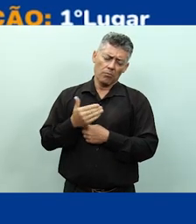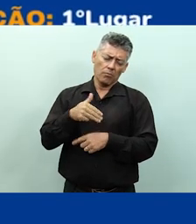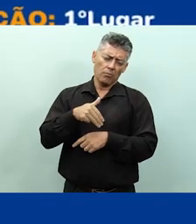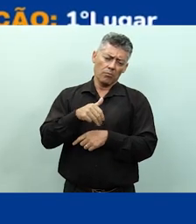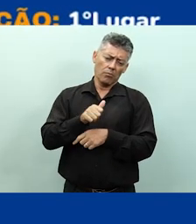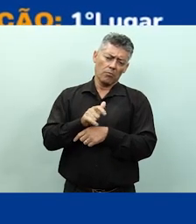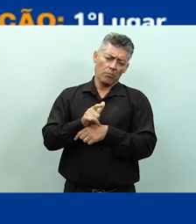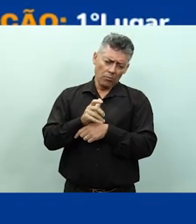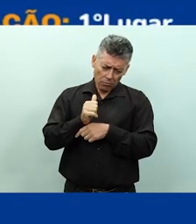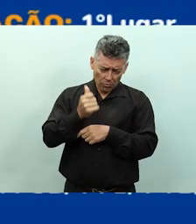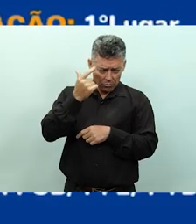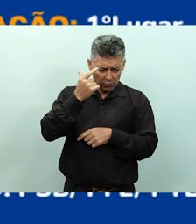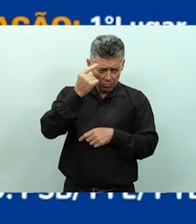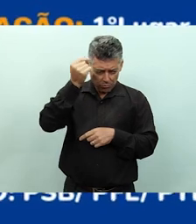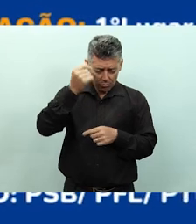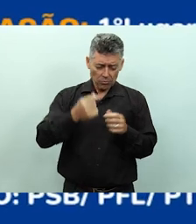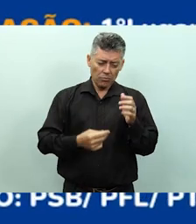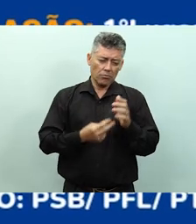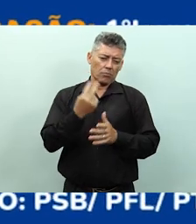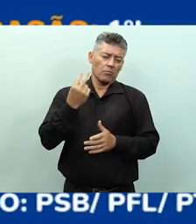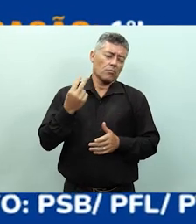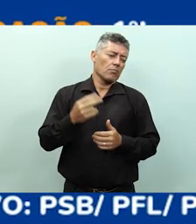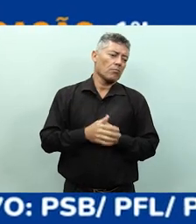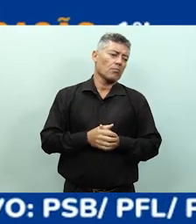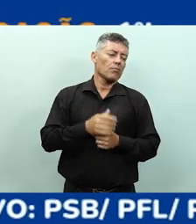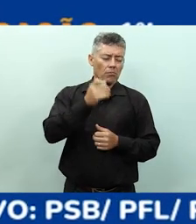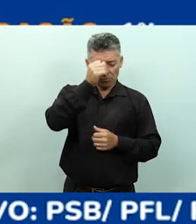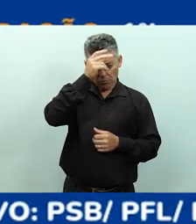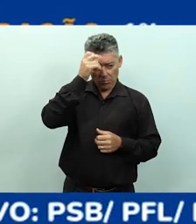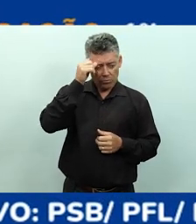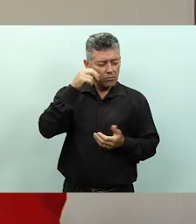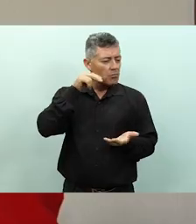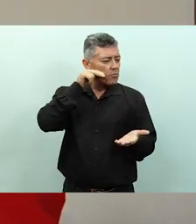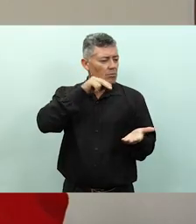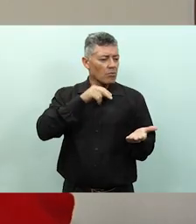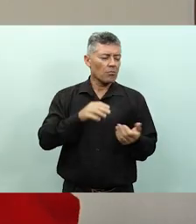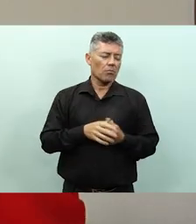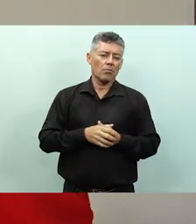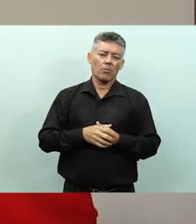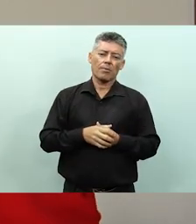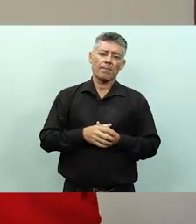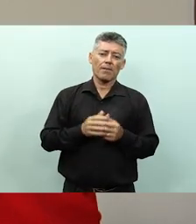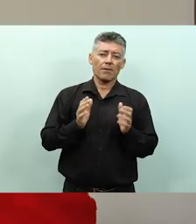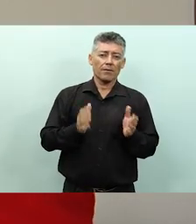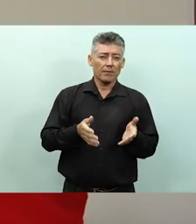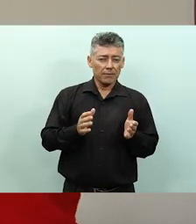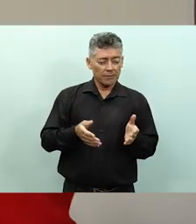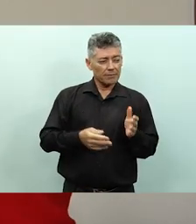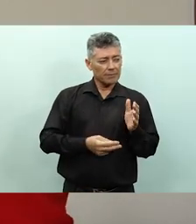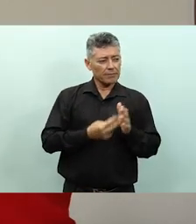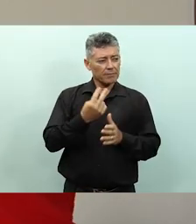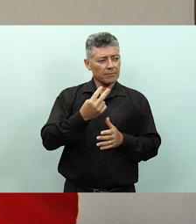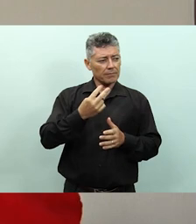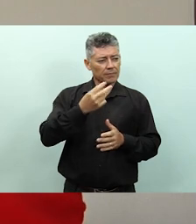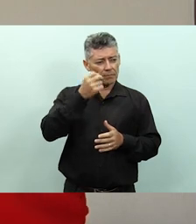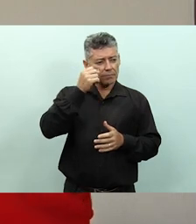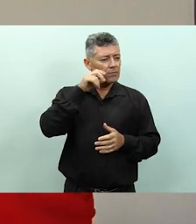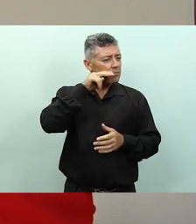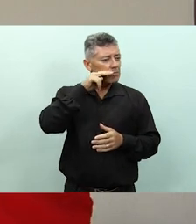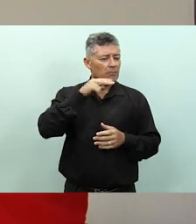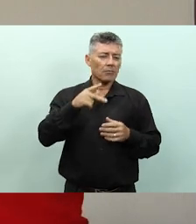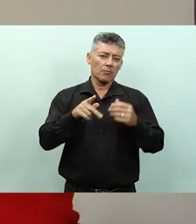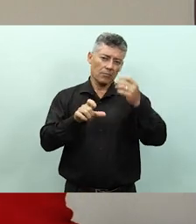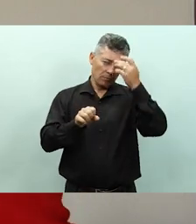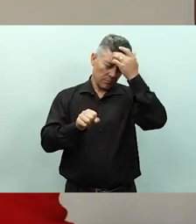Maia, Vilma foi eleita pela segunda vez prefeita de Natal. Ela foi eleita já, o segundo mandato de prefeita já foi pelo